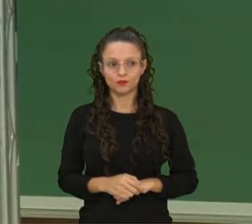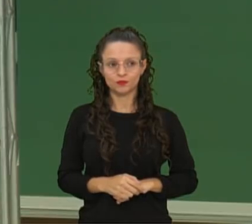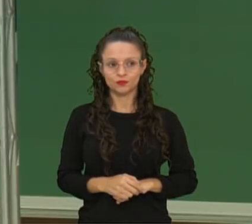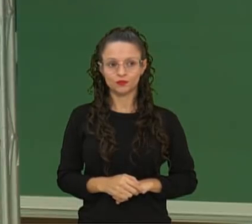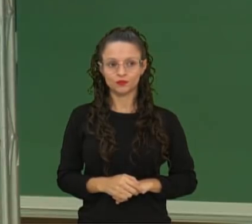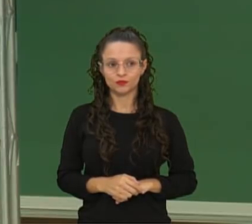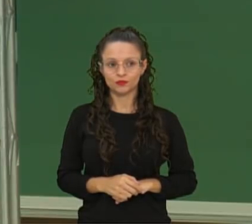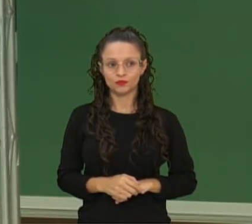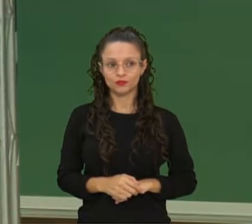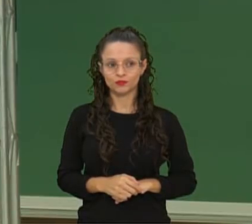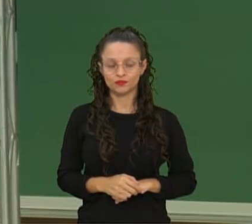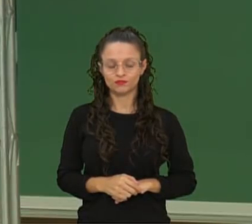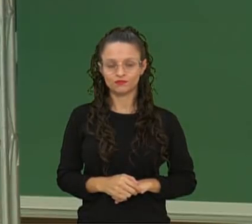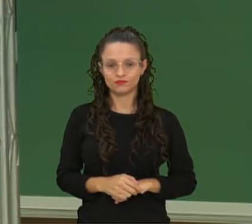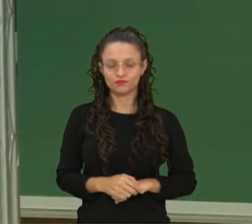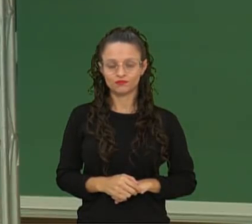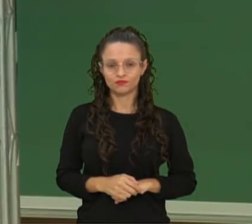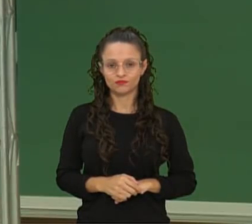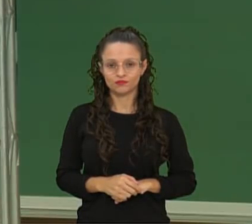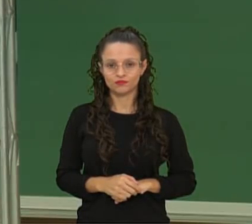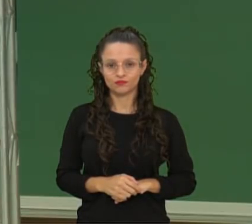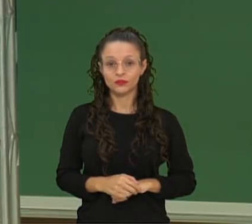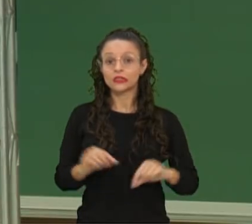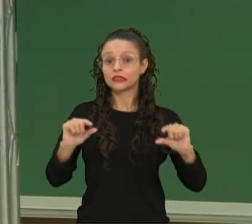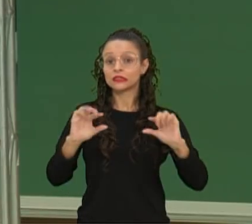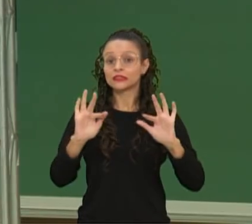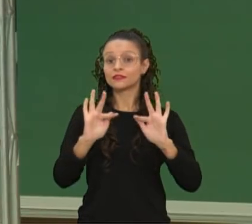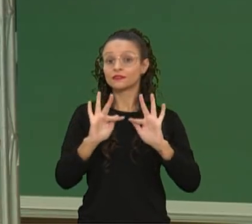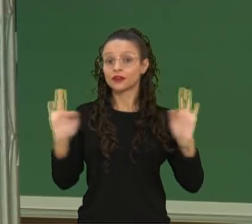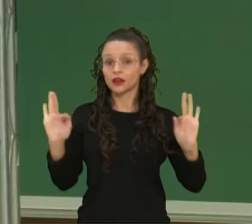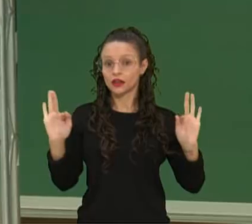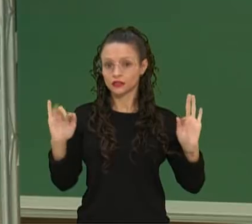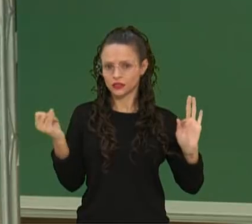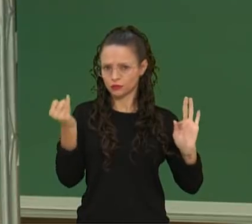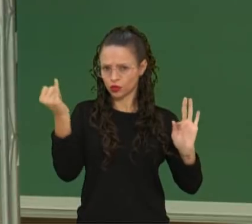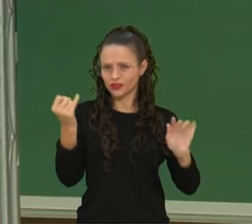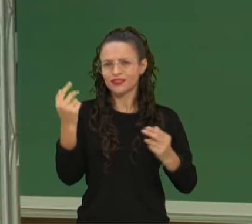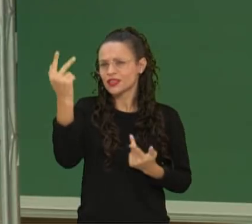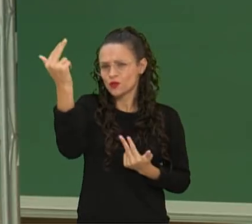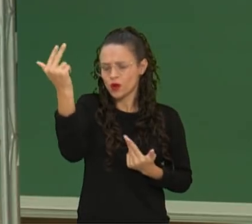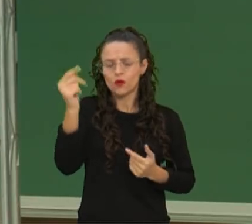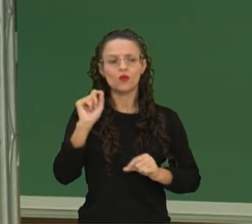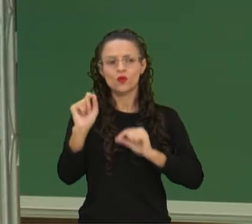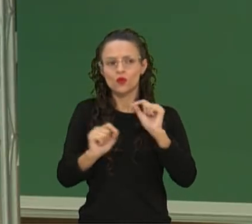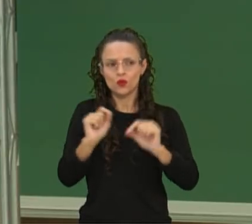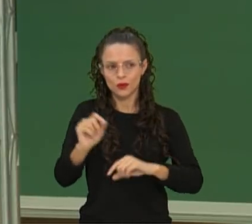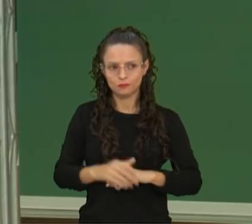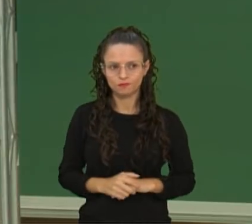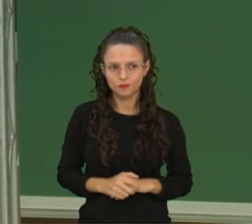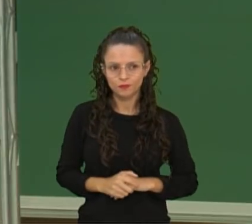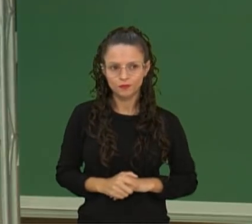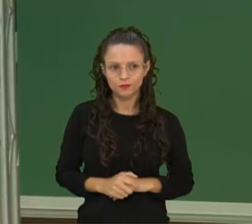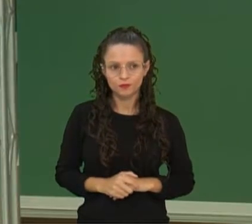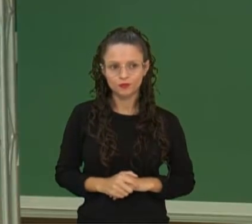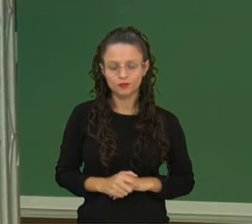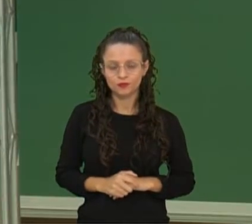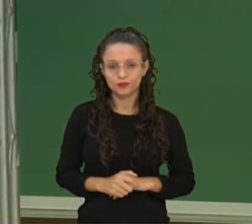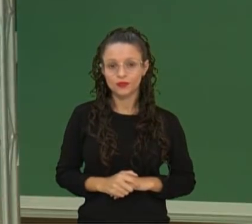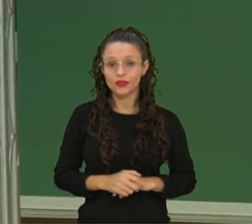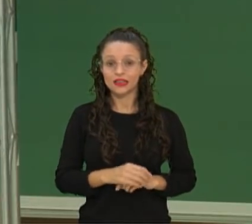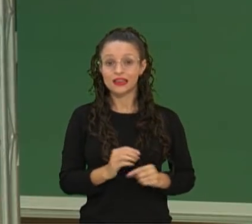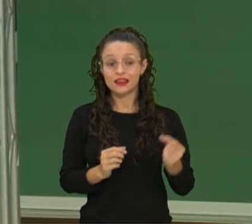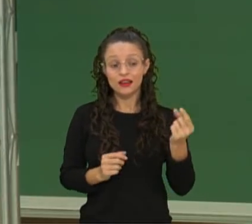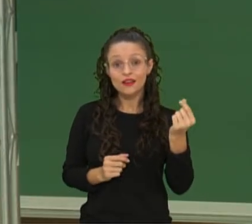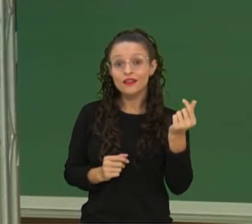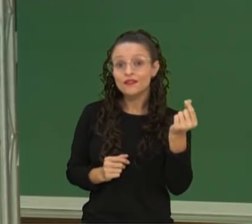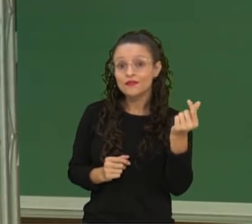O dizemos ainda, né, uma outra frase importante que quer dizer a mesma coisa da de cima é que o valor